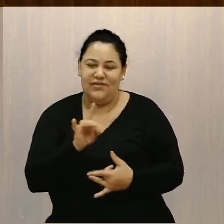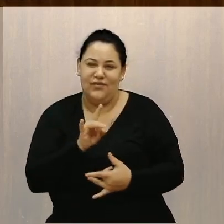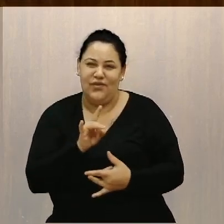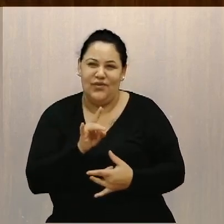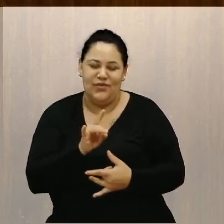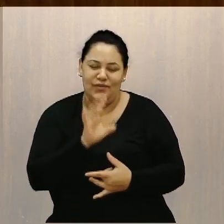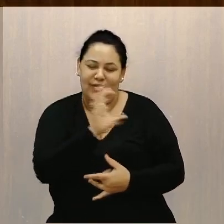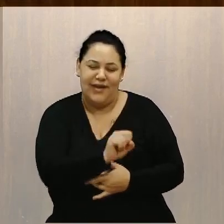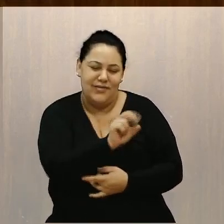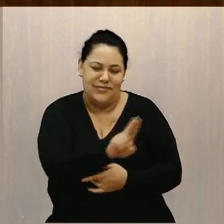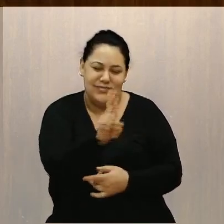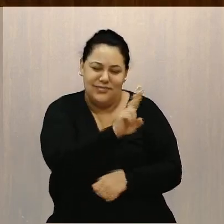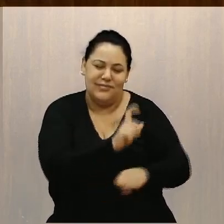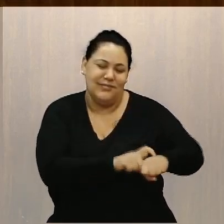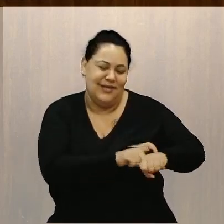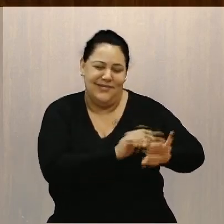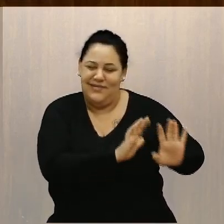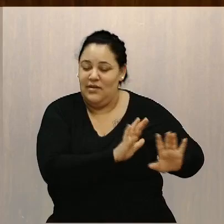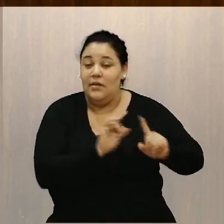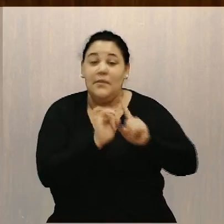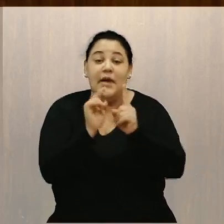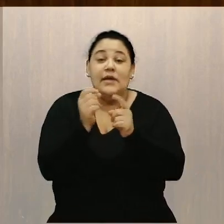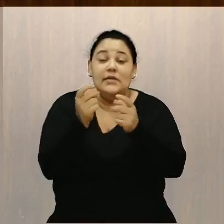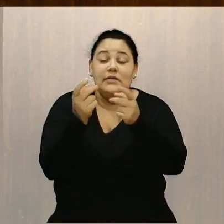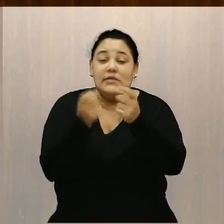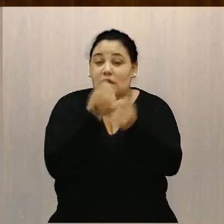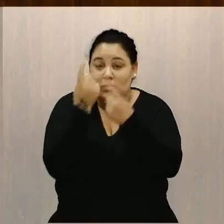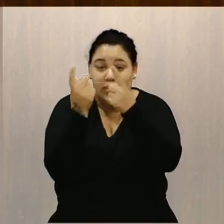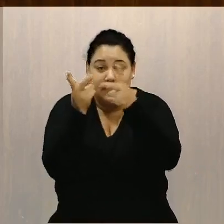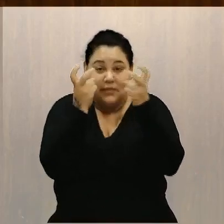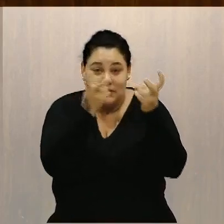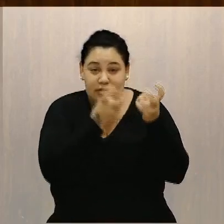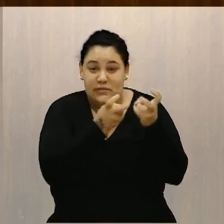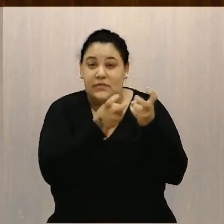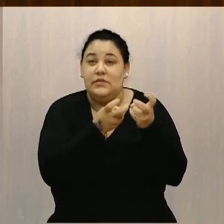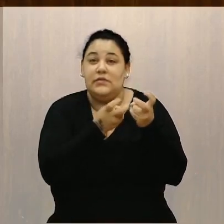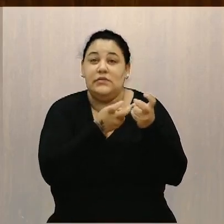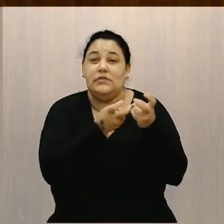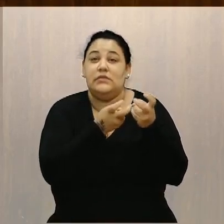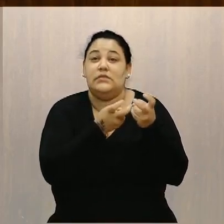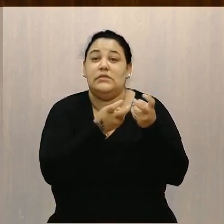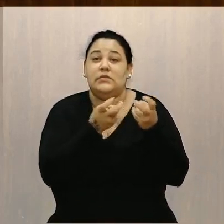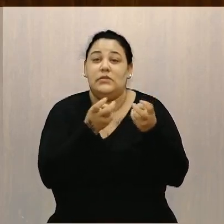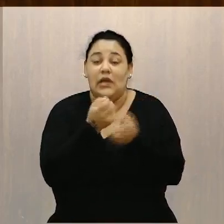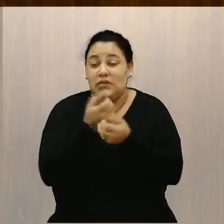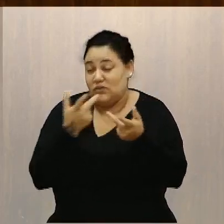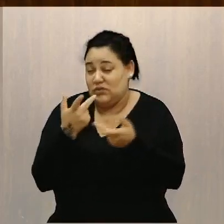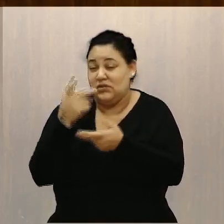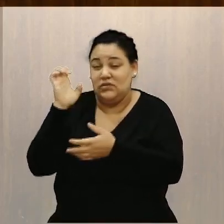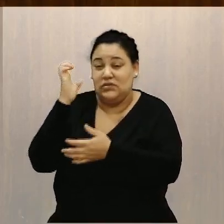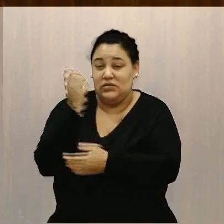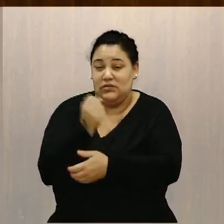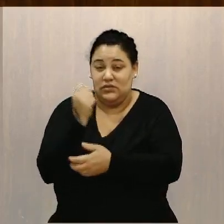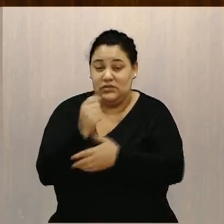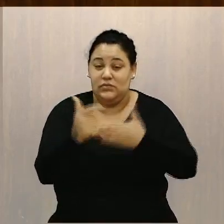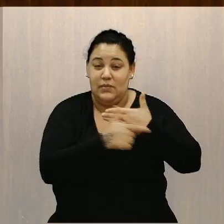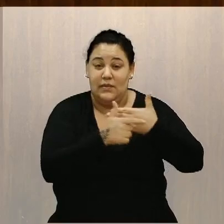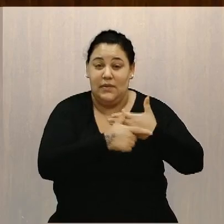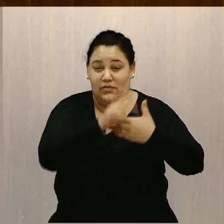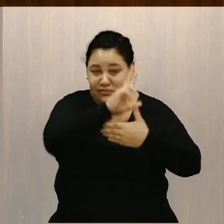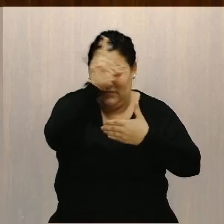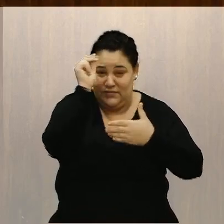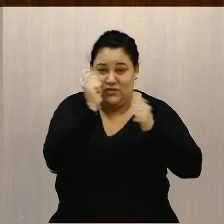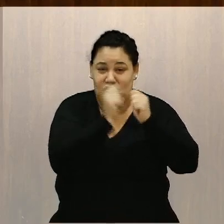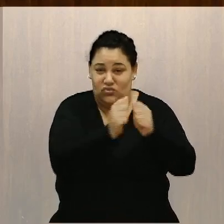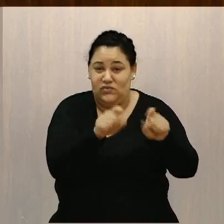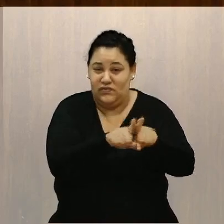tempo. Mas se alguém percebeu os voos que o governador Eduardo Leite com o prefeito fizeram ali na